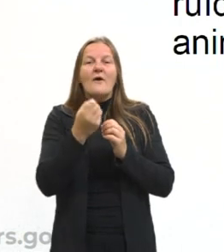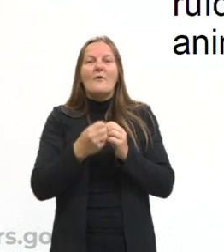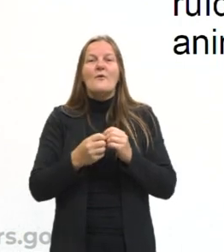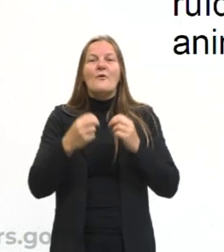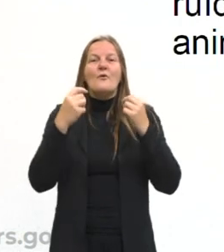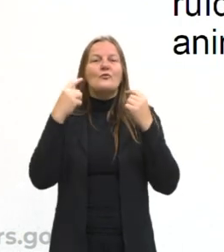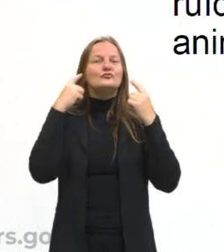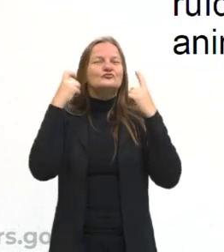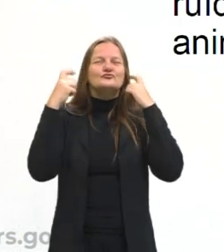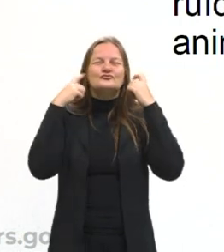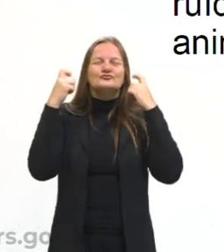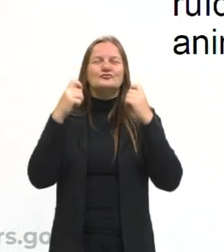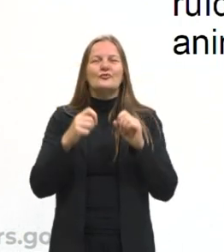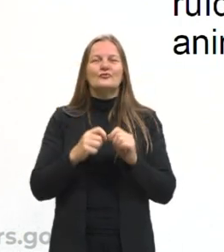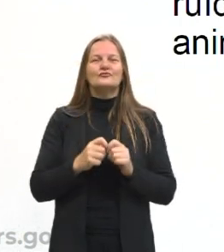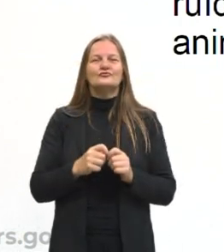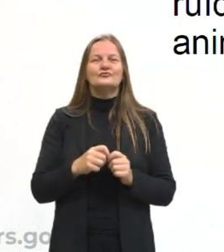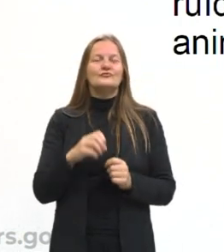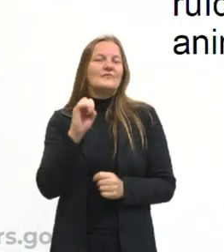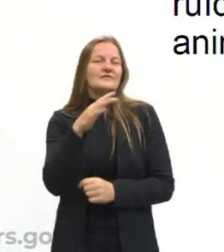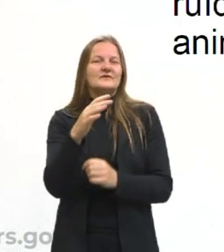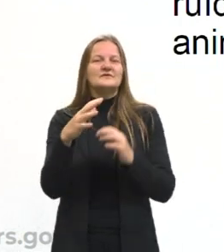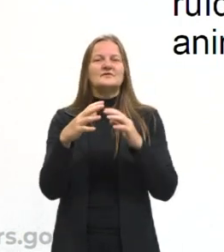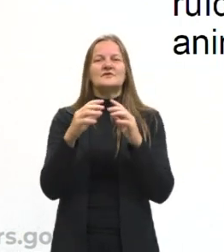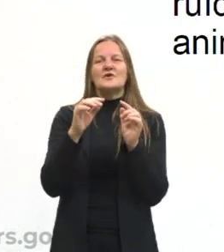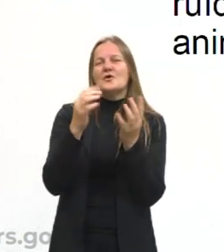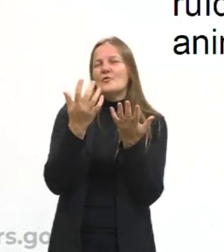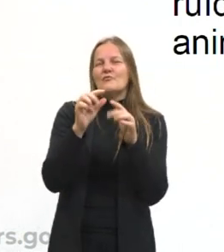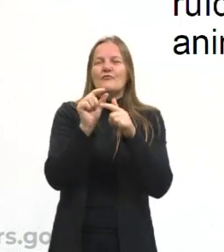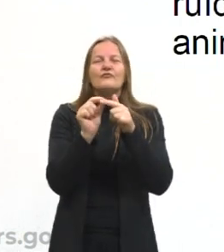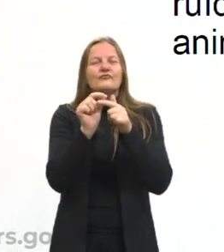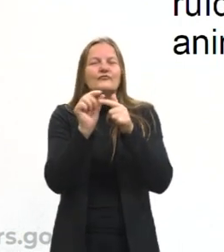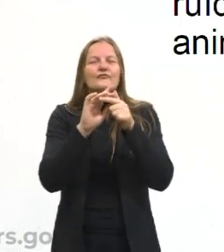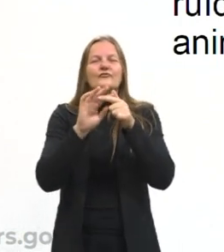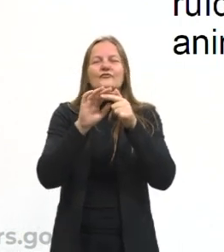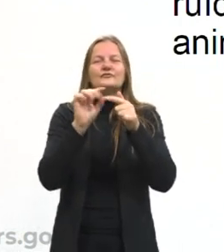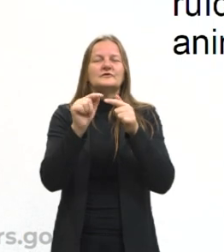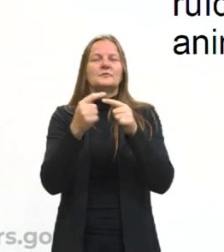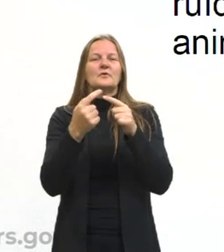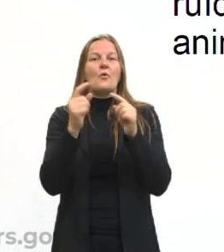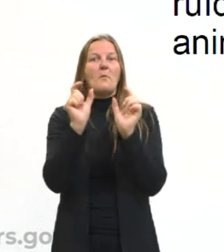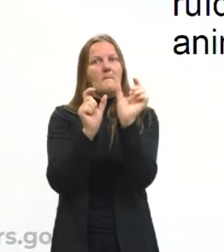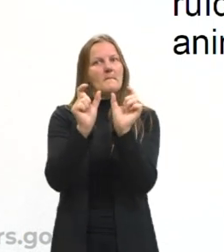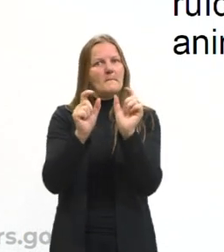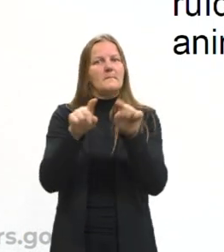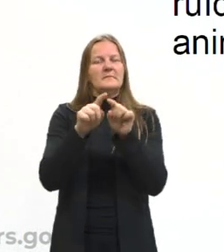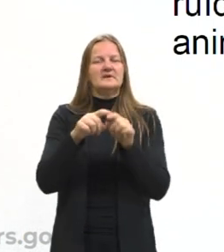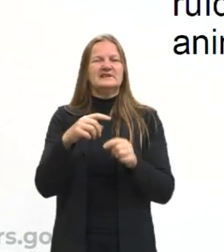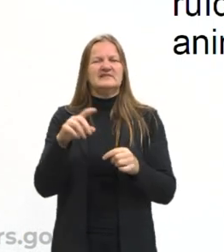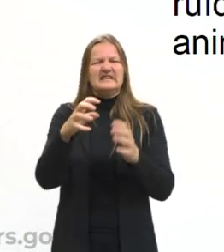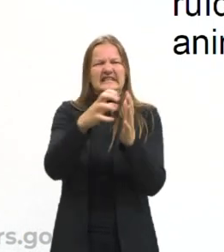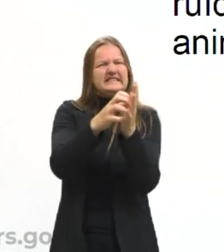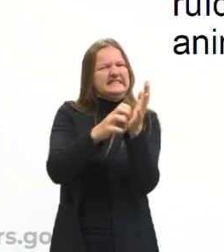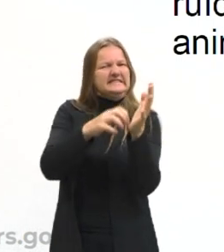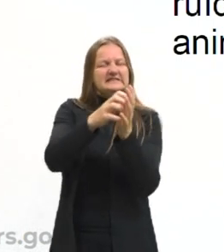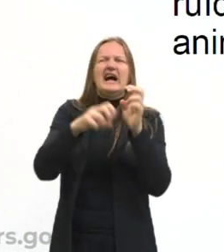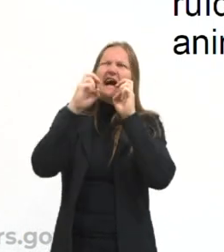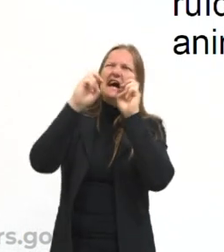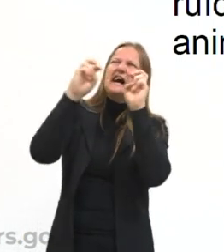com fonema ou palavra. Por exemplo, quando a gente faz uma imitação de um ruído, de